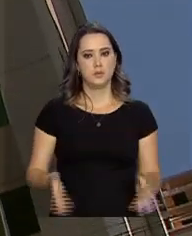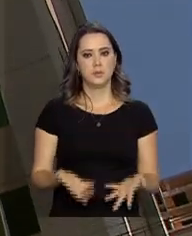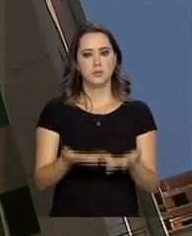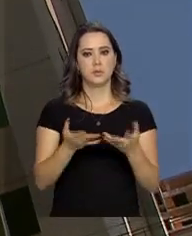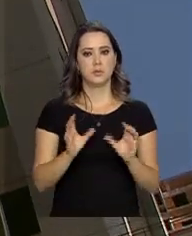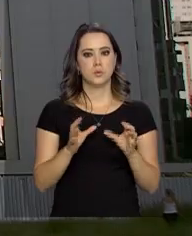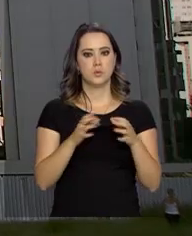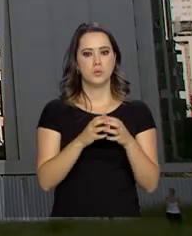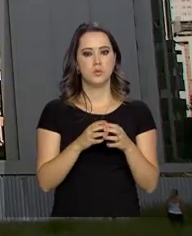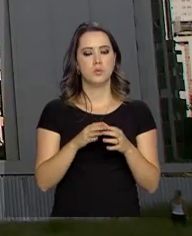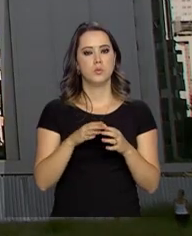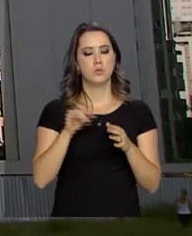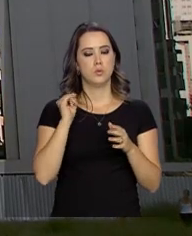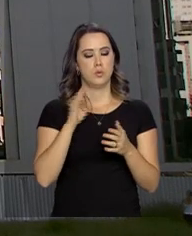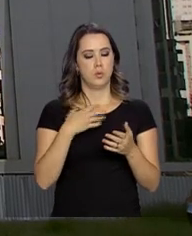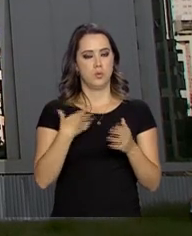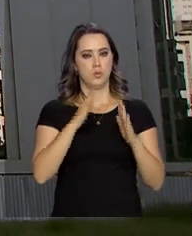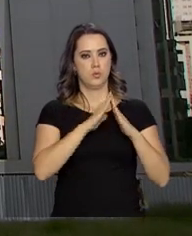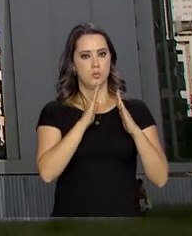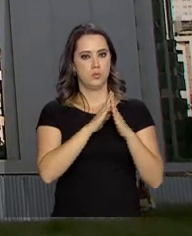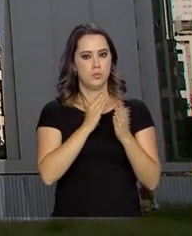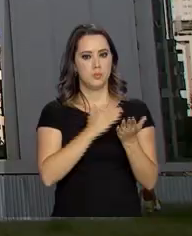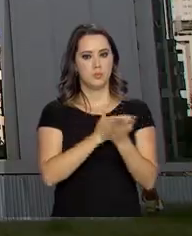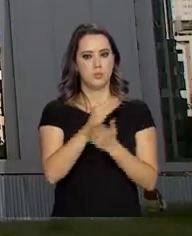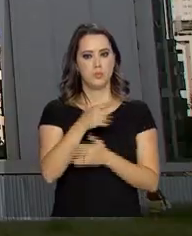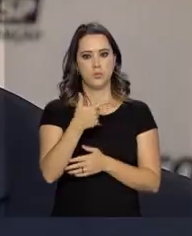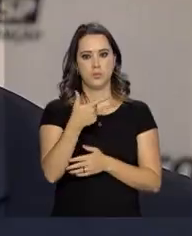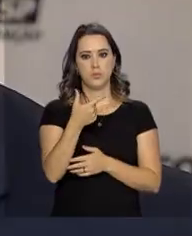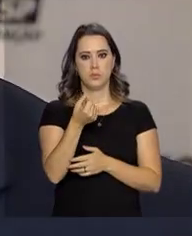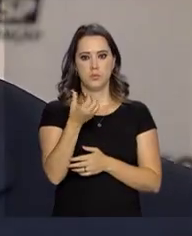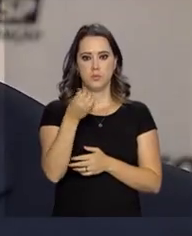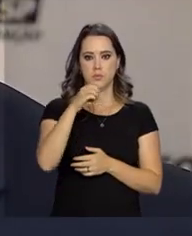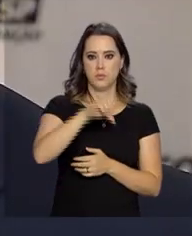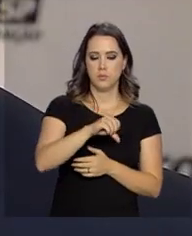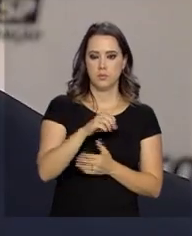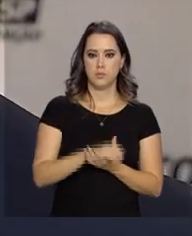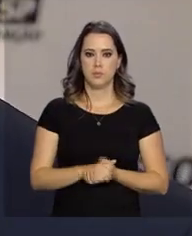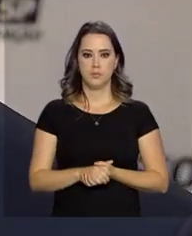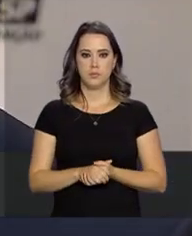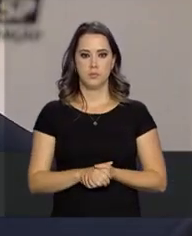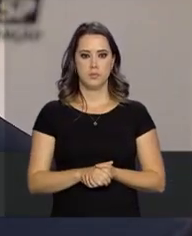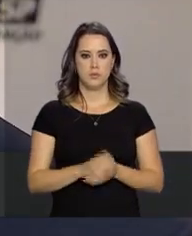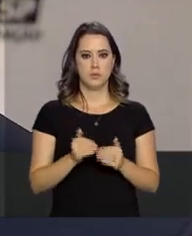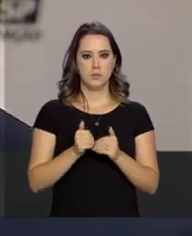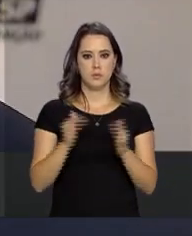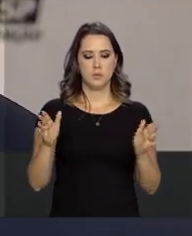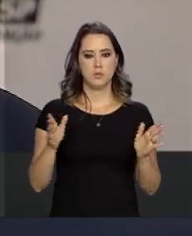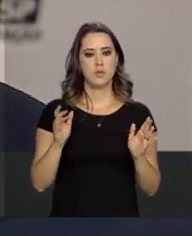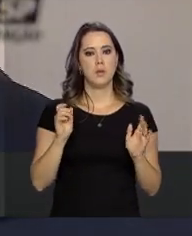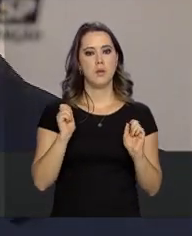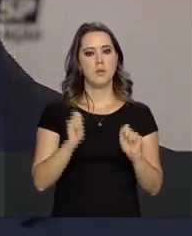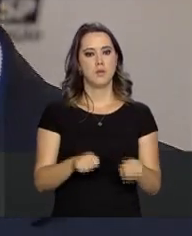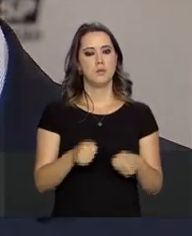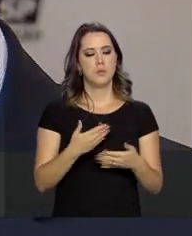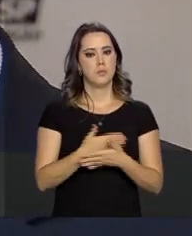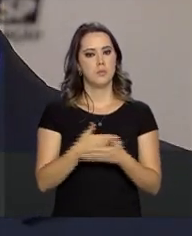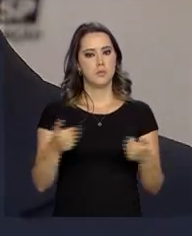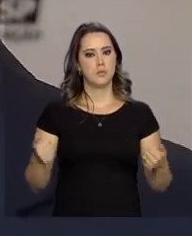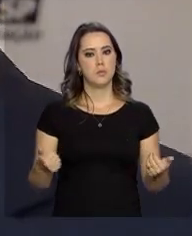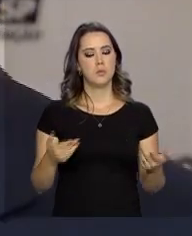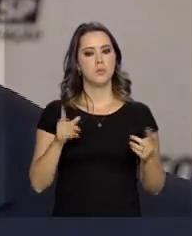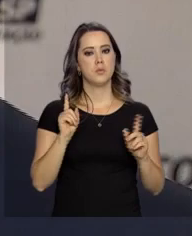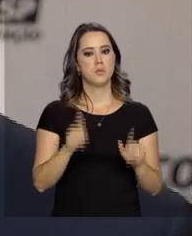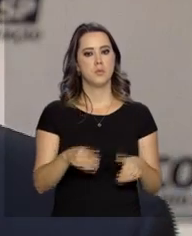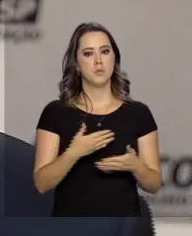setor imobiliário e passa a valer a partir de 2019 abrir possibilidade para melhorar melhorar custo de